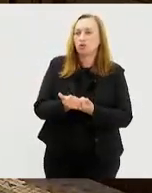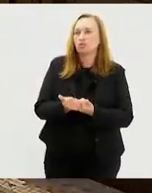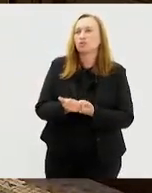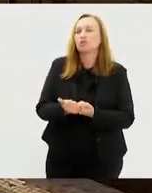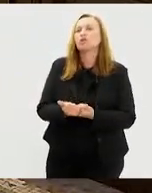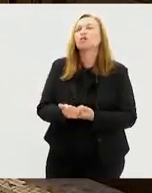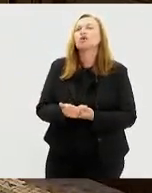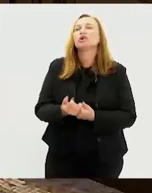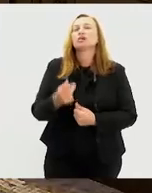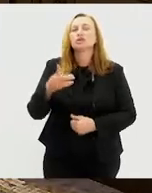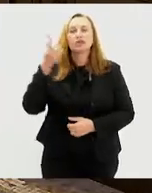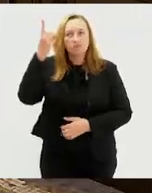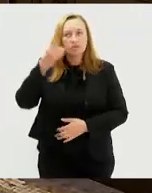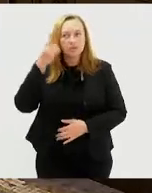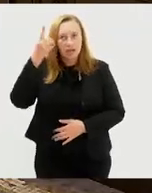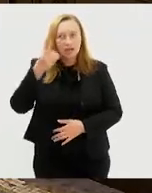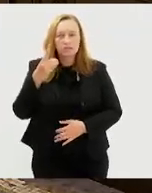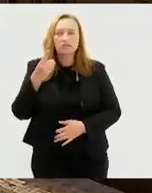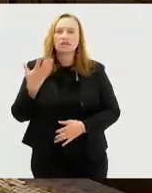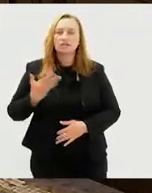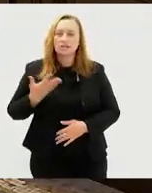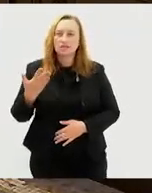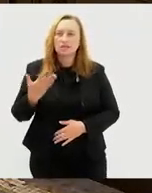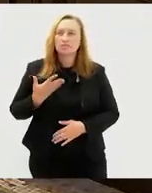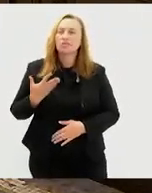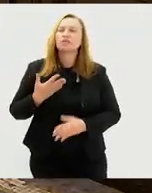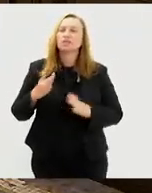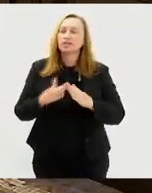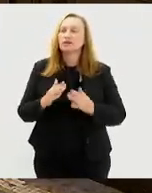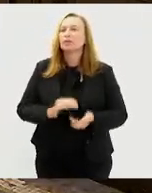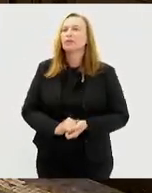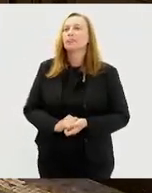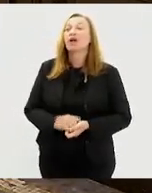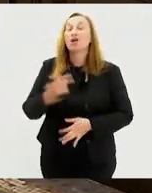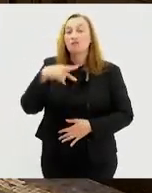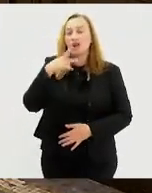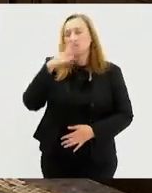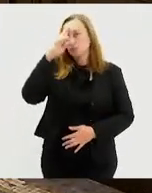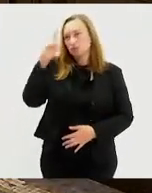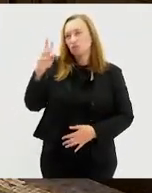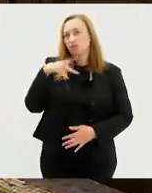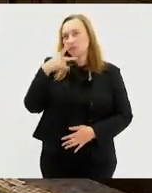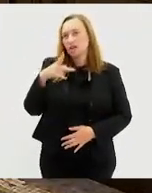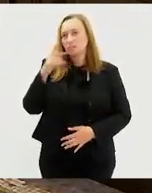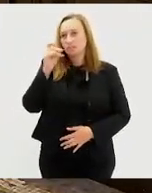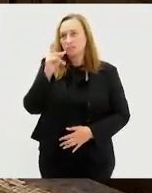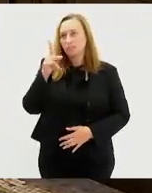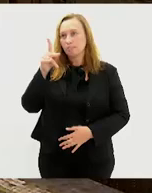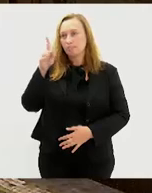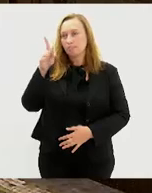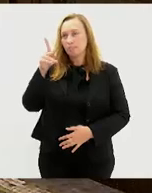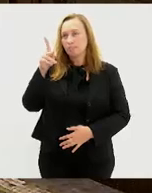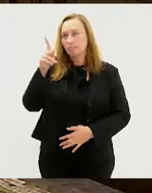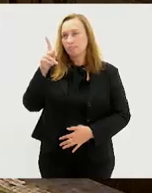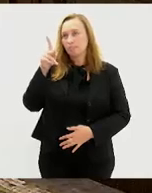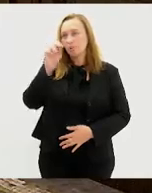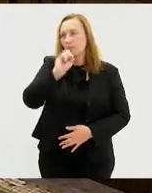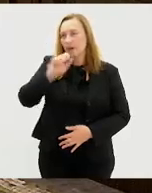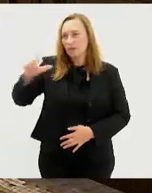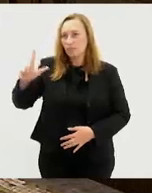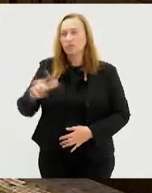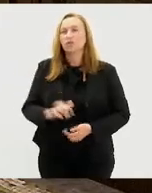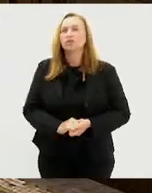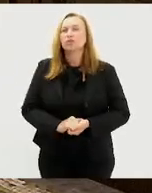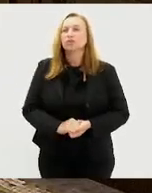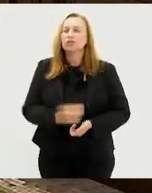PB mas muitos colegas nessa casa dizer que o que vossa excelência traz Deputado PB esse verdadeiro escárnio com a população de